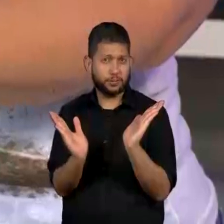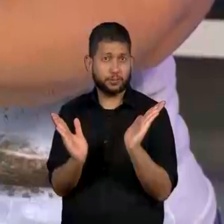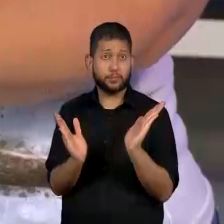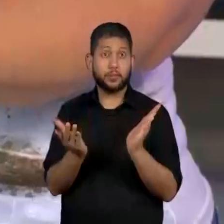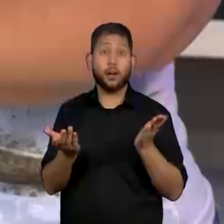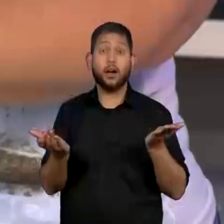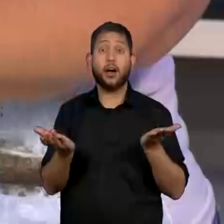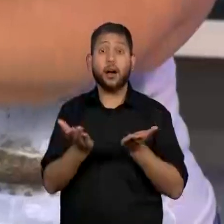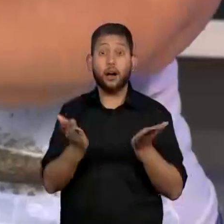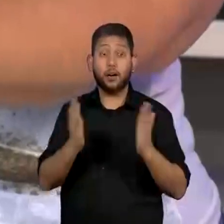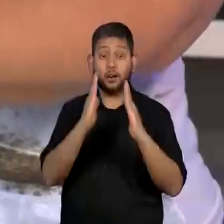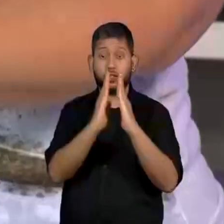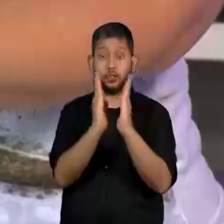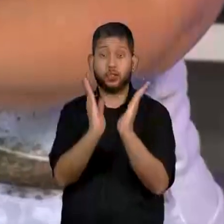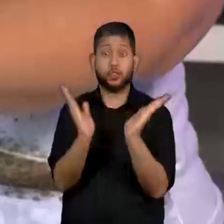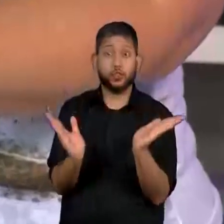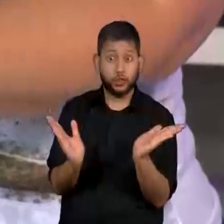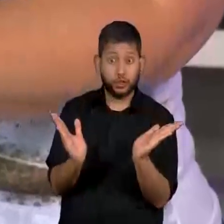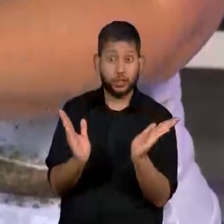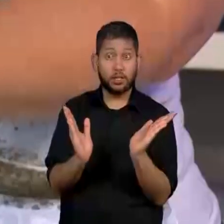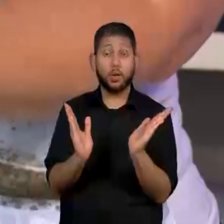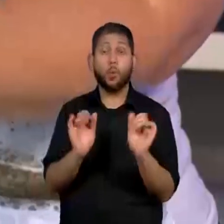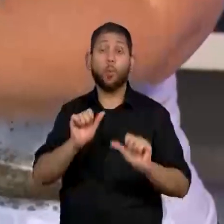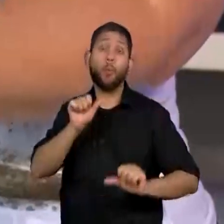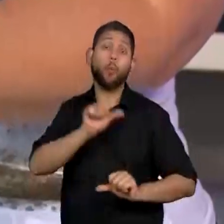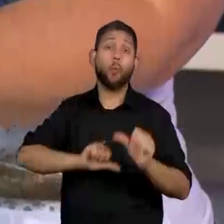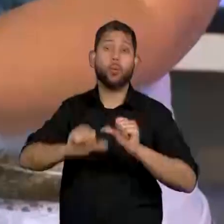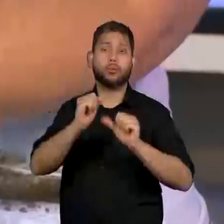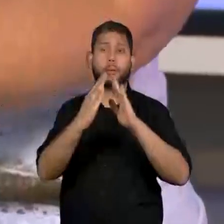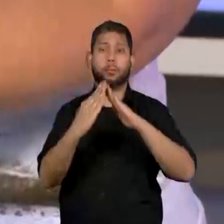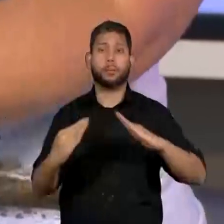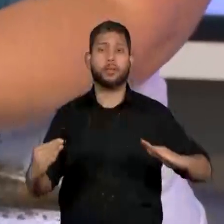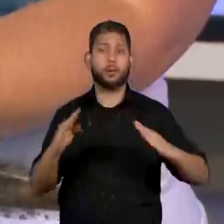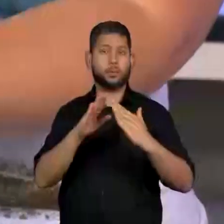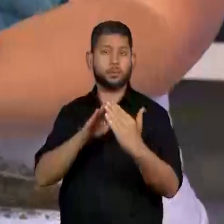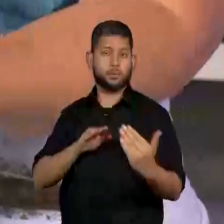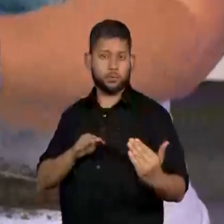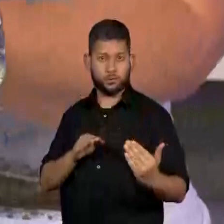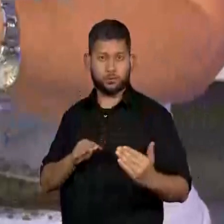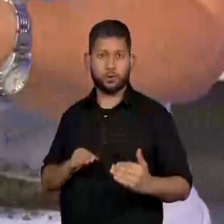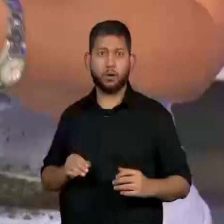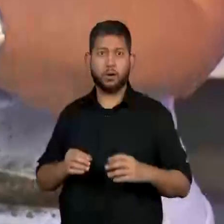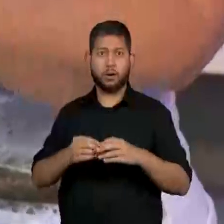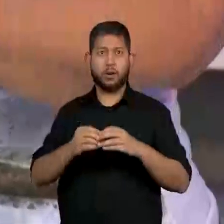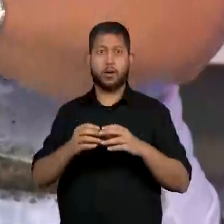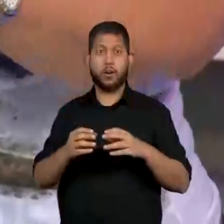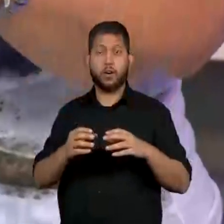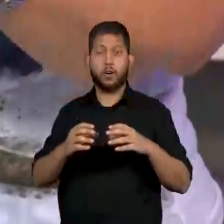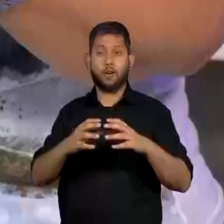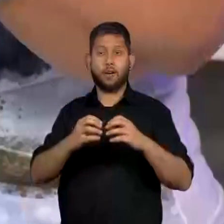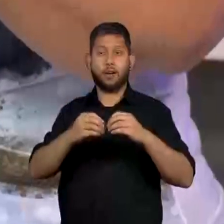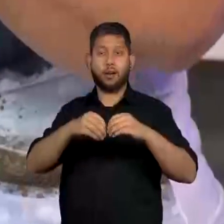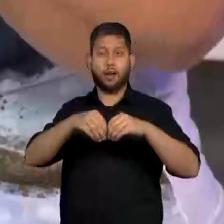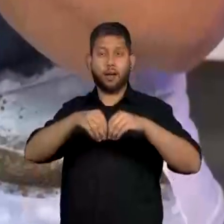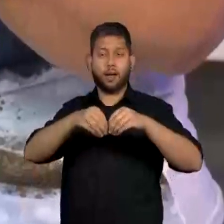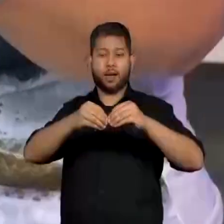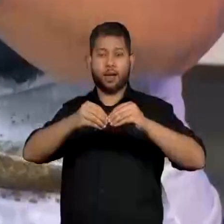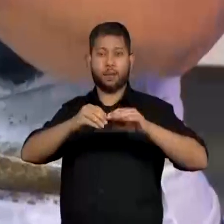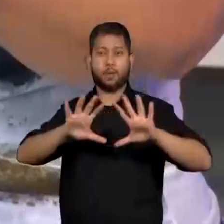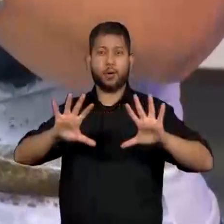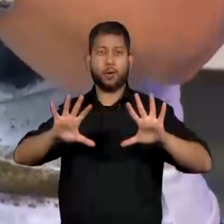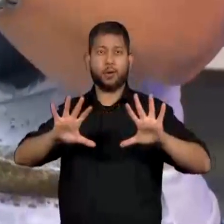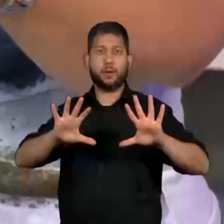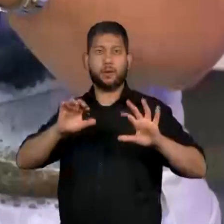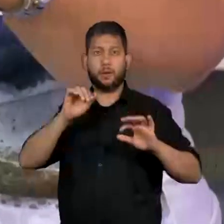transformar esse triângulo numa pirâmide Então eles abre tudo aí tem